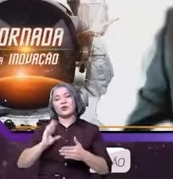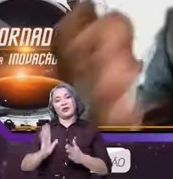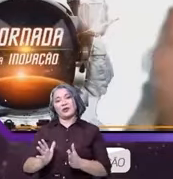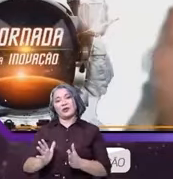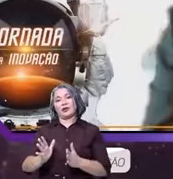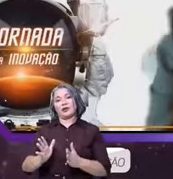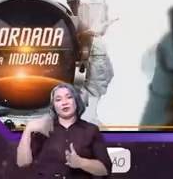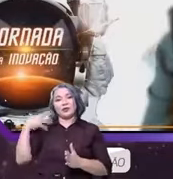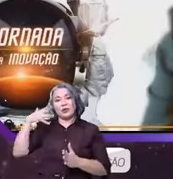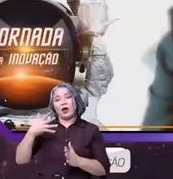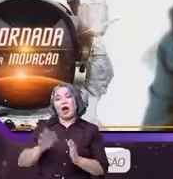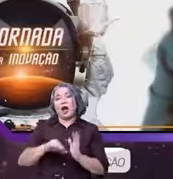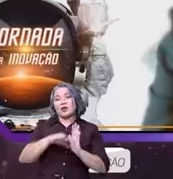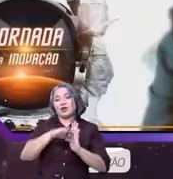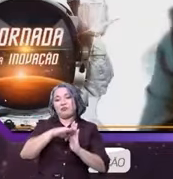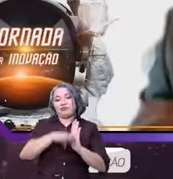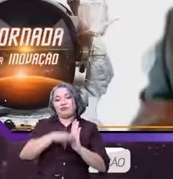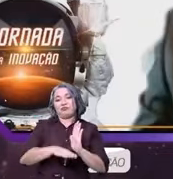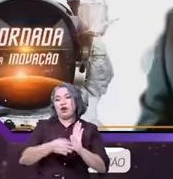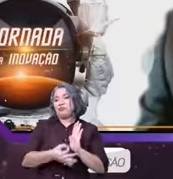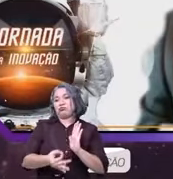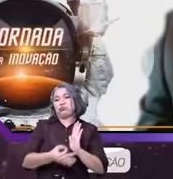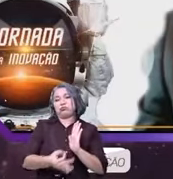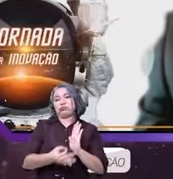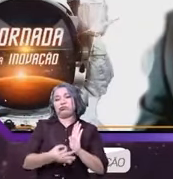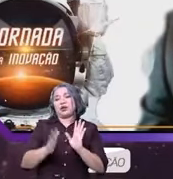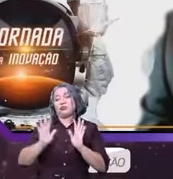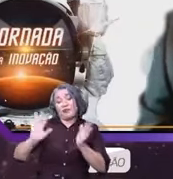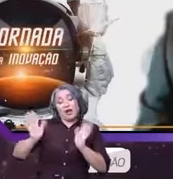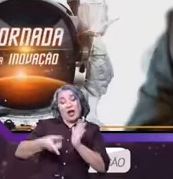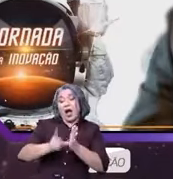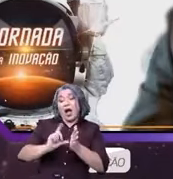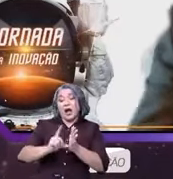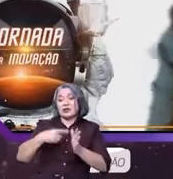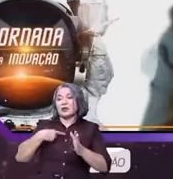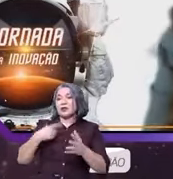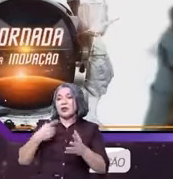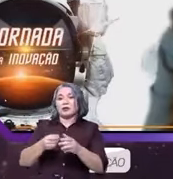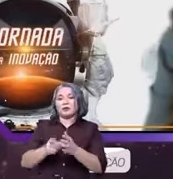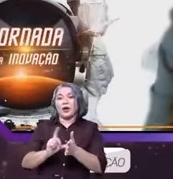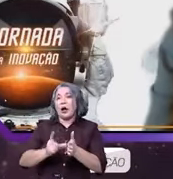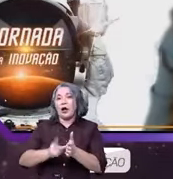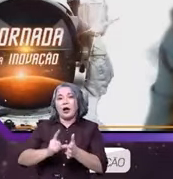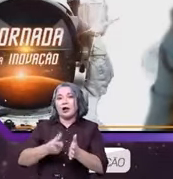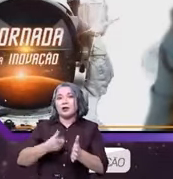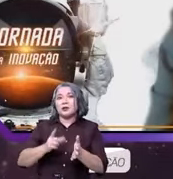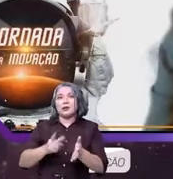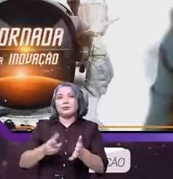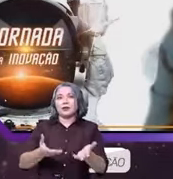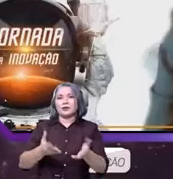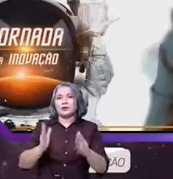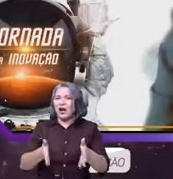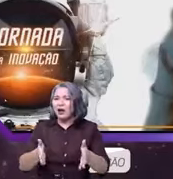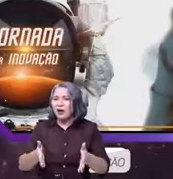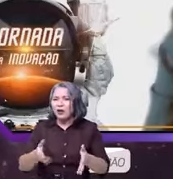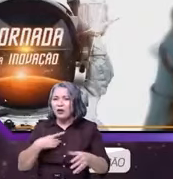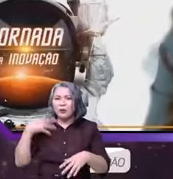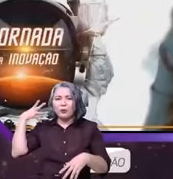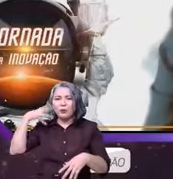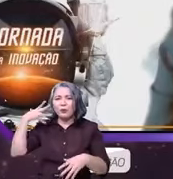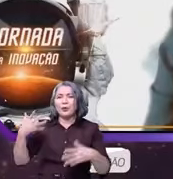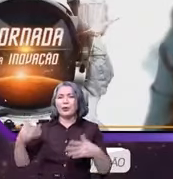Menos opiniões, eu acho, né? Porque senão eu estou antecipando os debates, excelência. Perfeito, eu acho que as intervenções